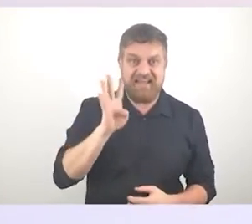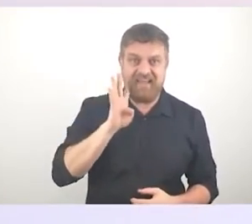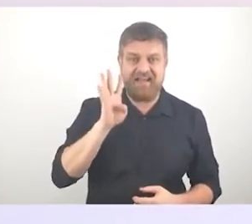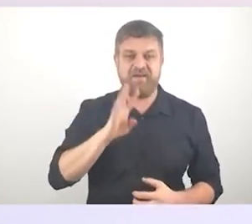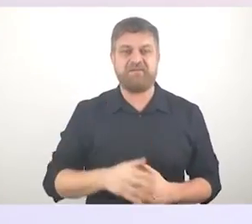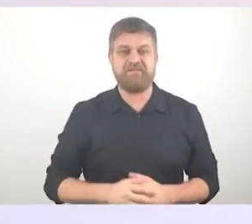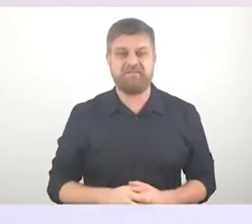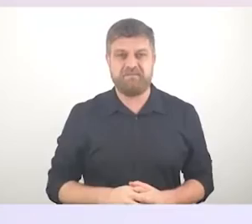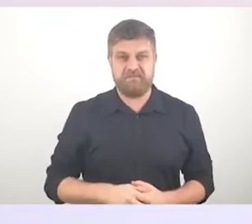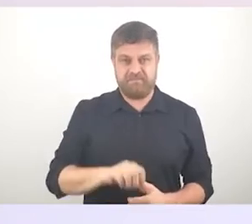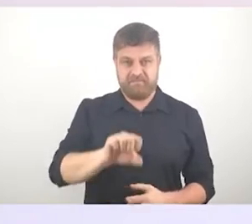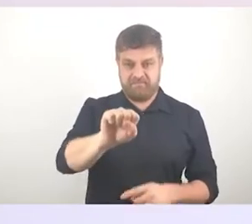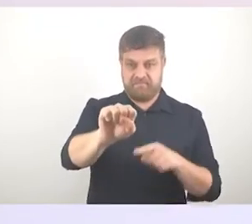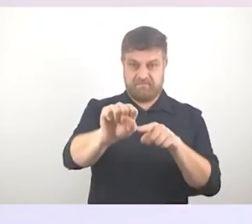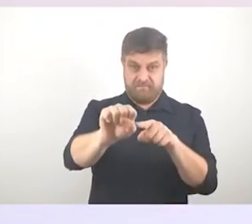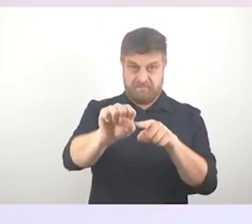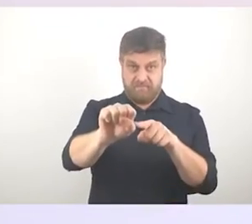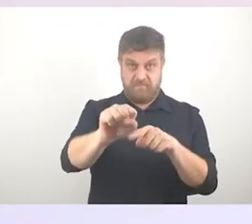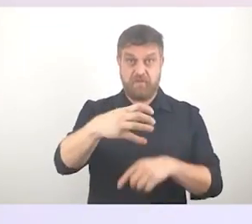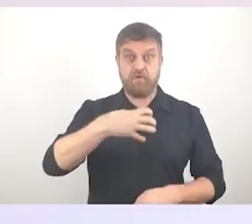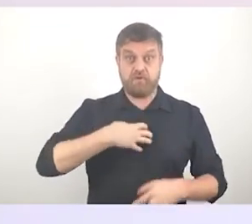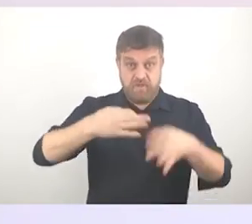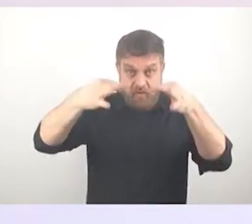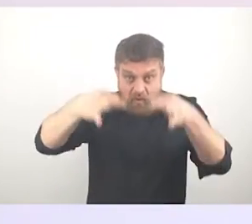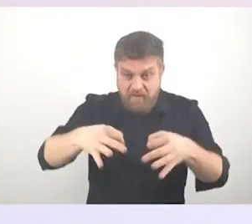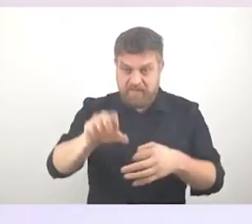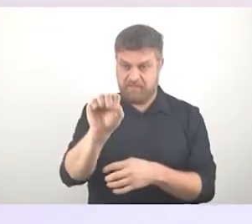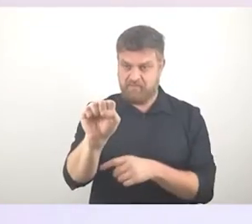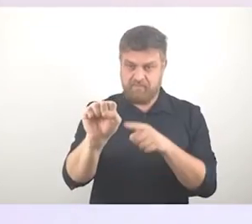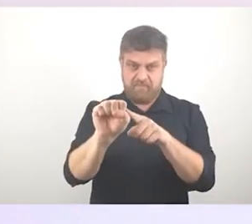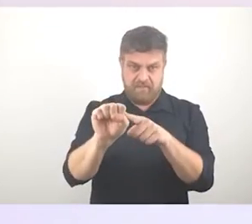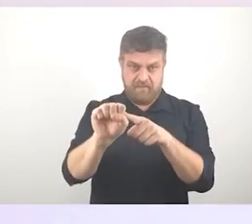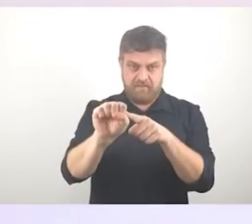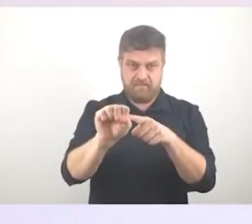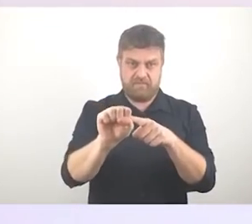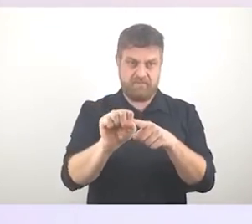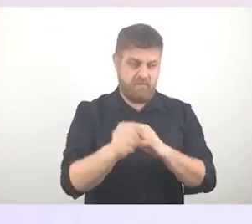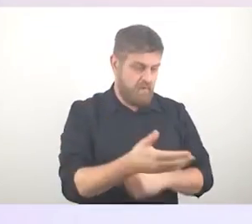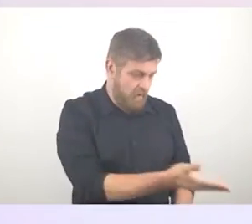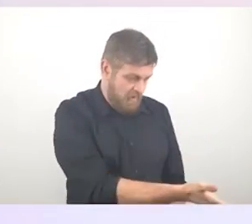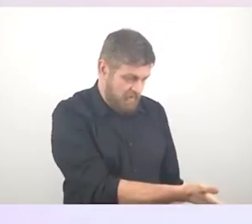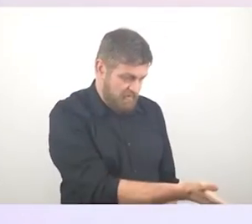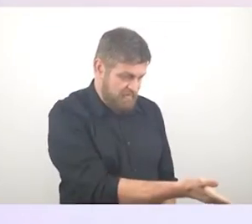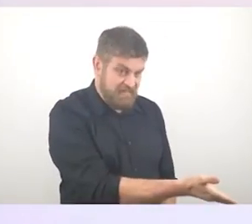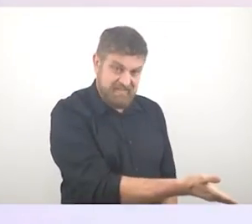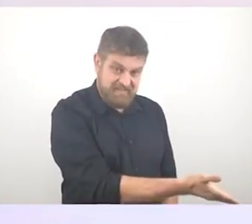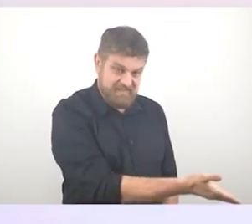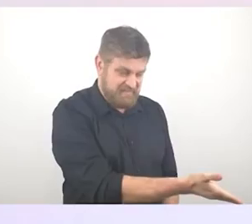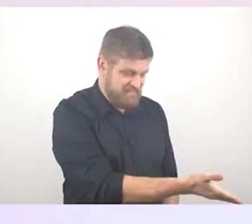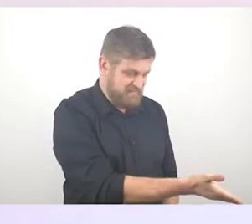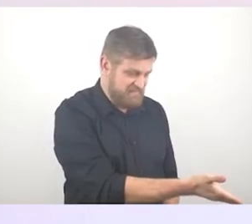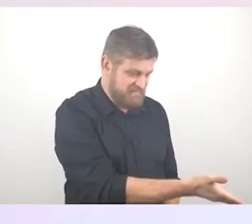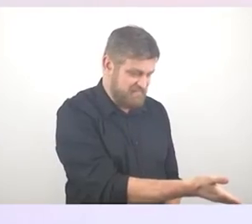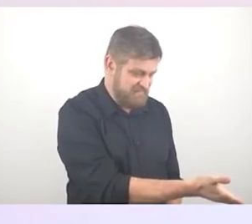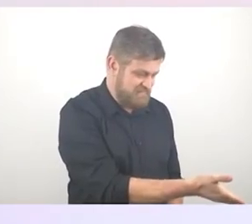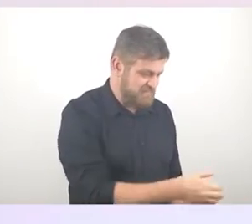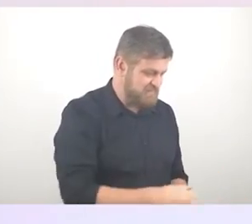Legal? Então, o ajuste dele é você segura ele na mão assim, entre o indicador e o médio,